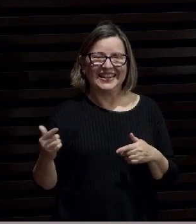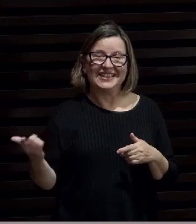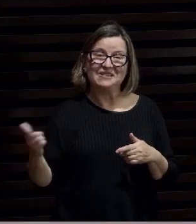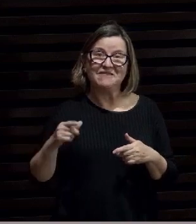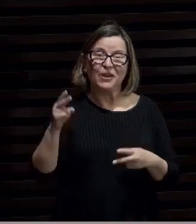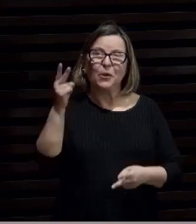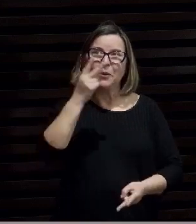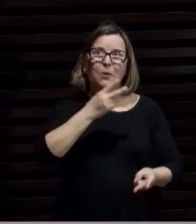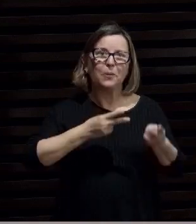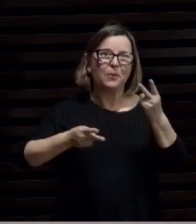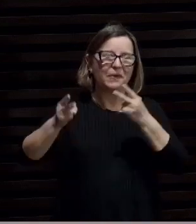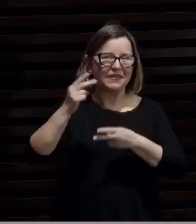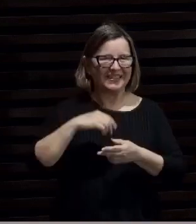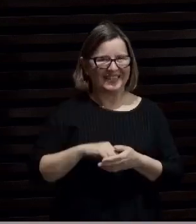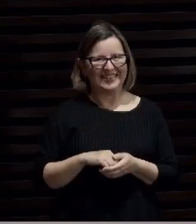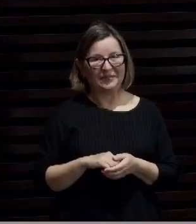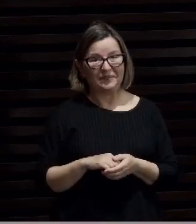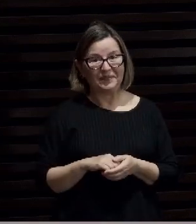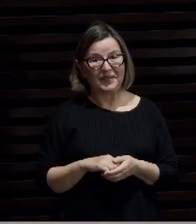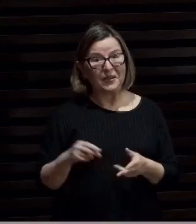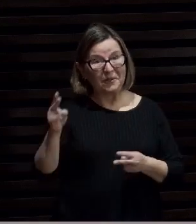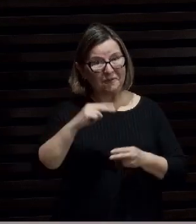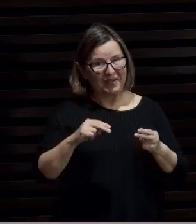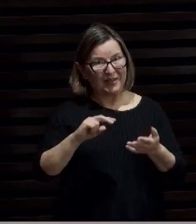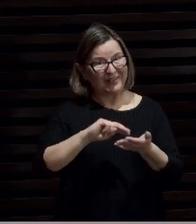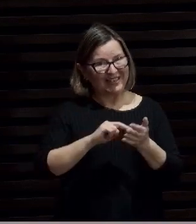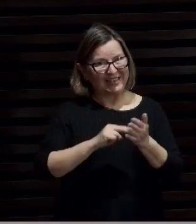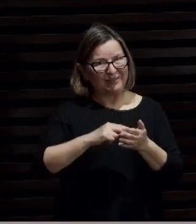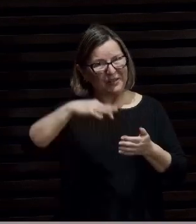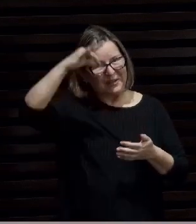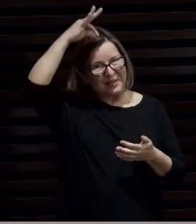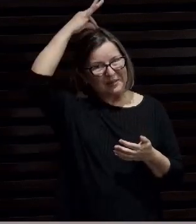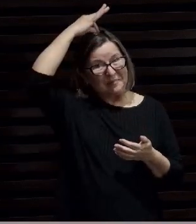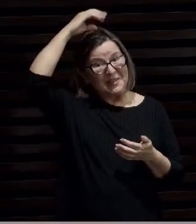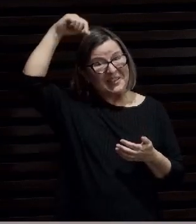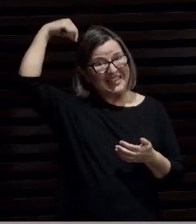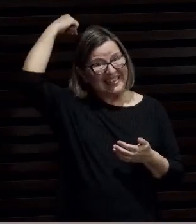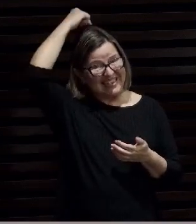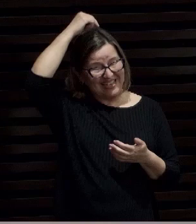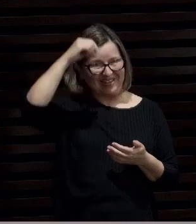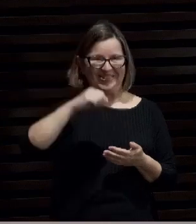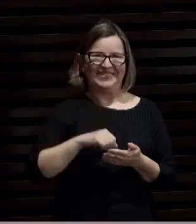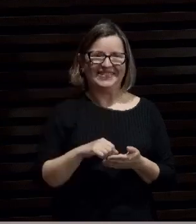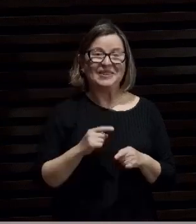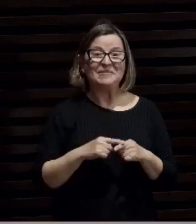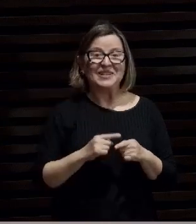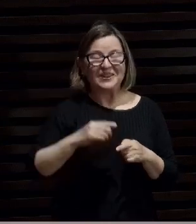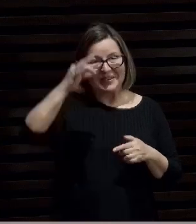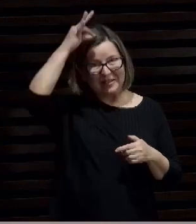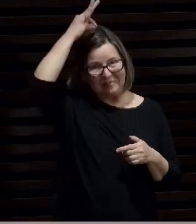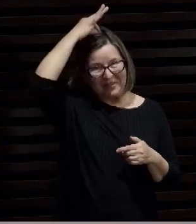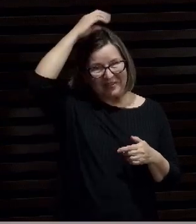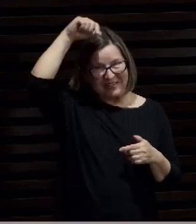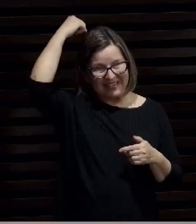E o vento aqui é uma figura do Espírito. O Espírito de Deus, ele assopra onde ele quer.